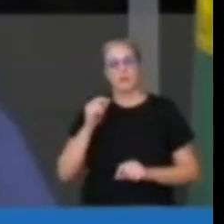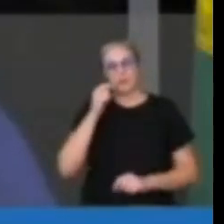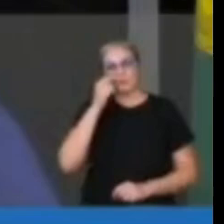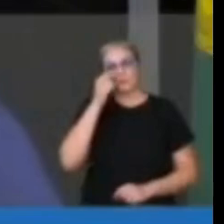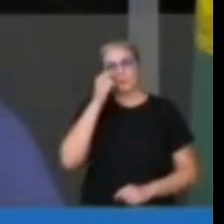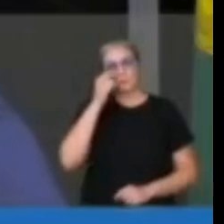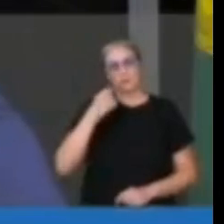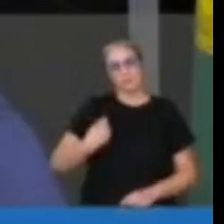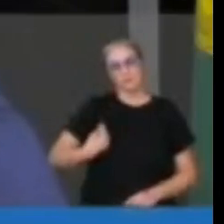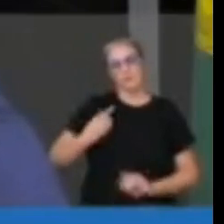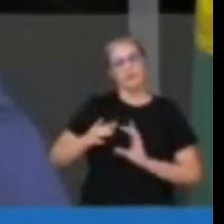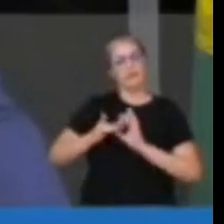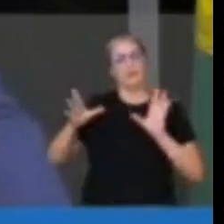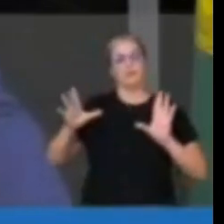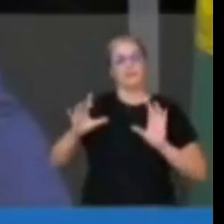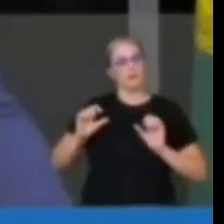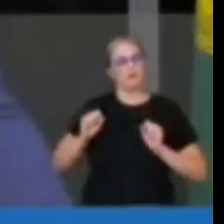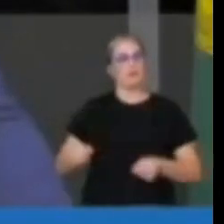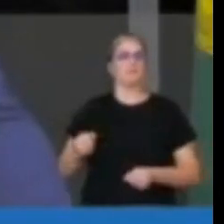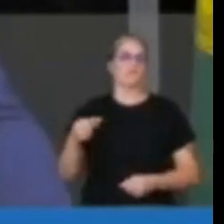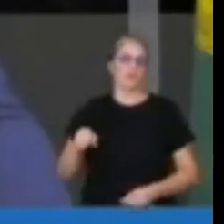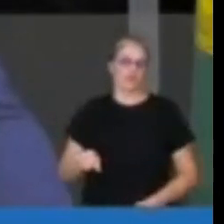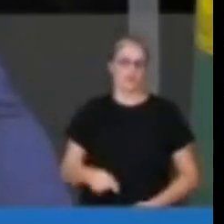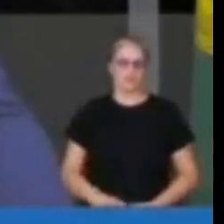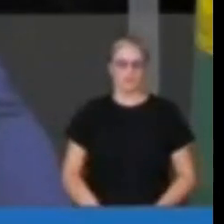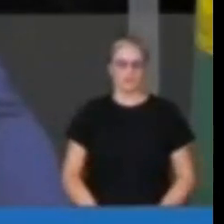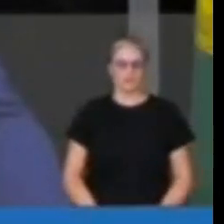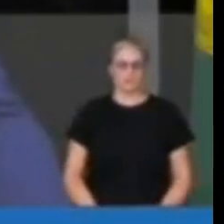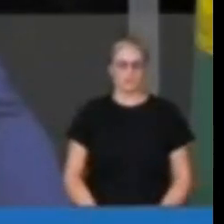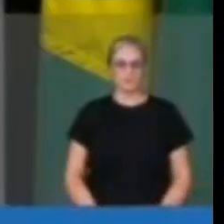da nossa liberdade. Mais 30 segundos.